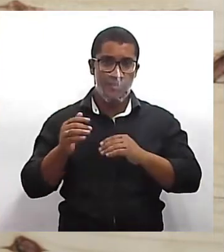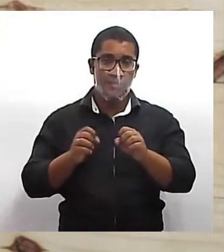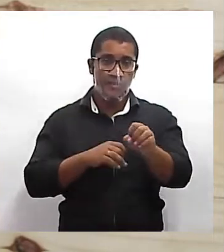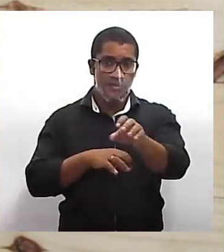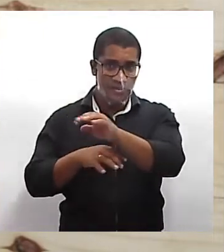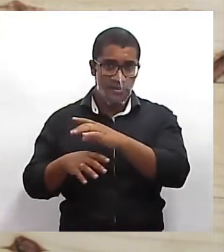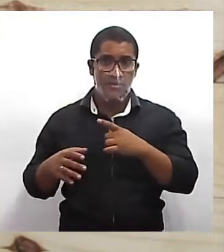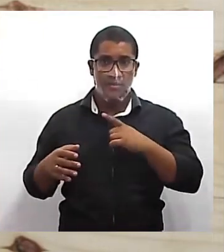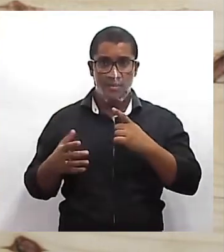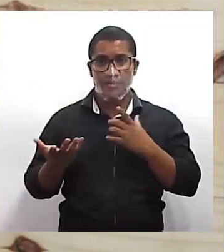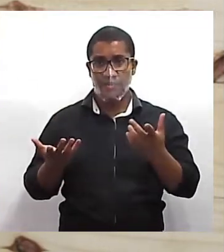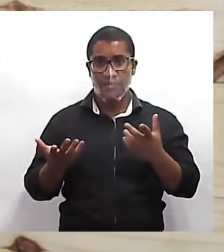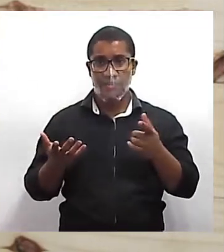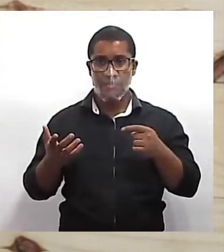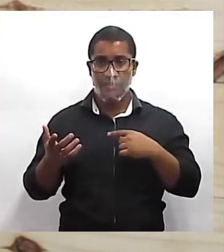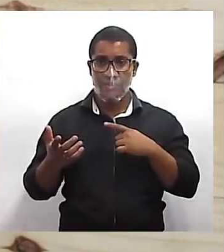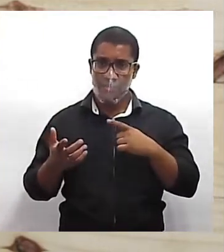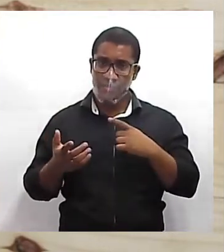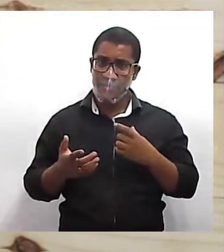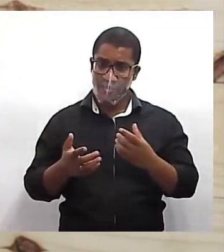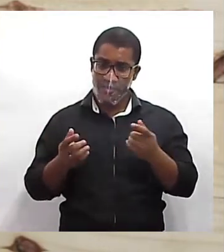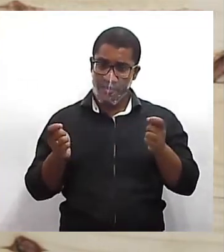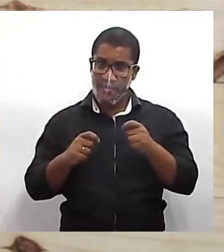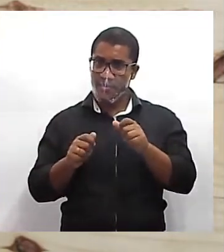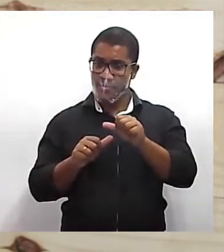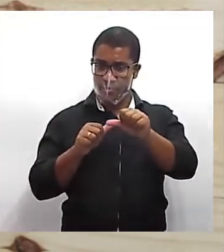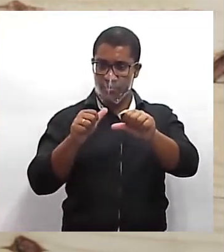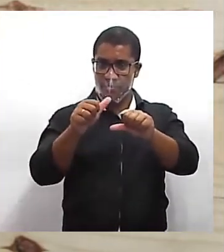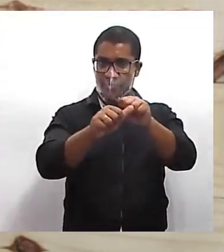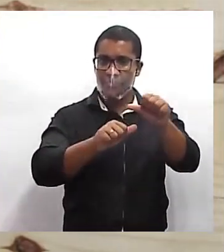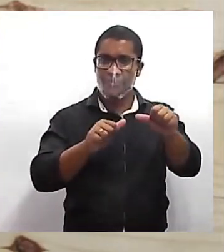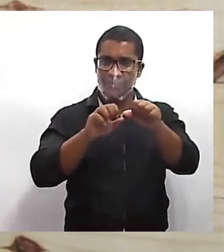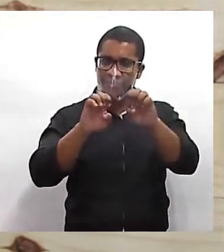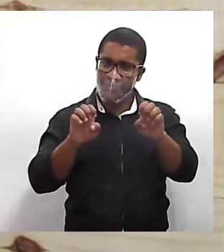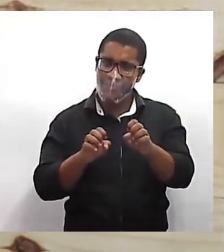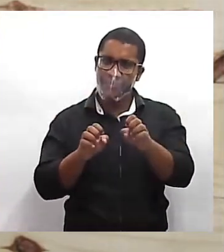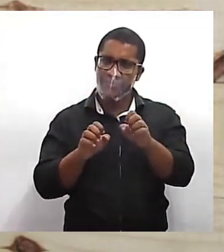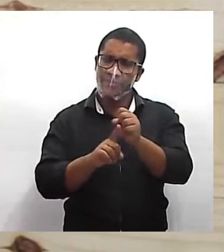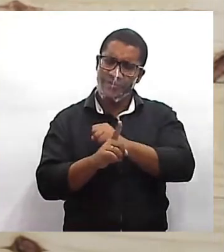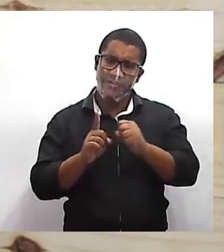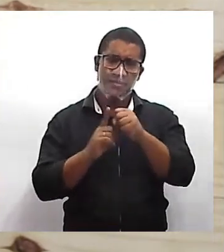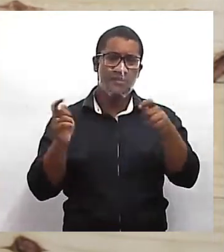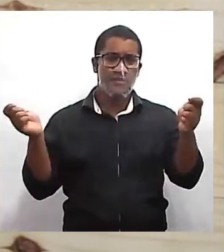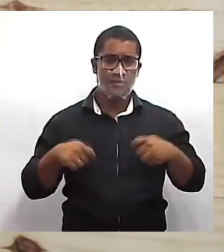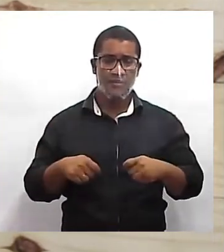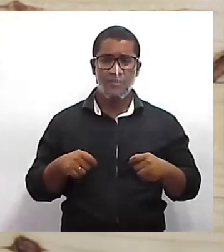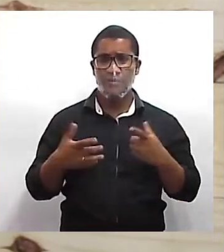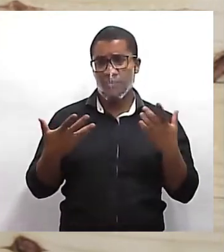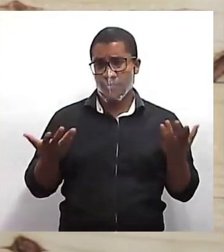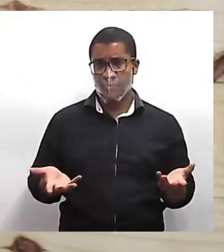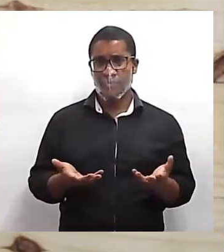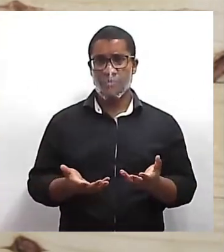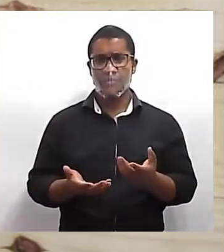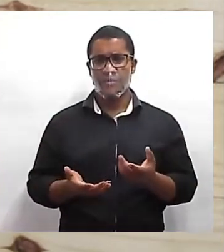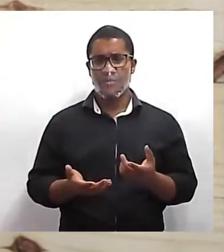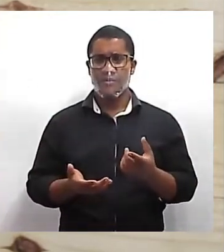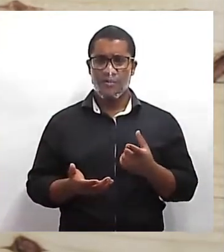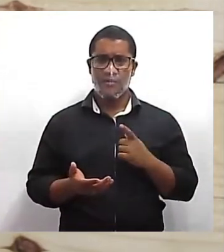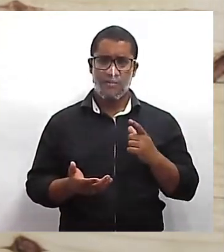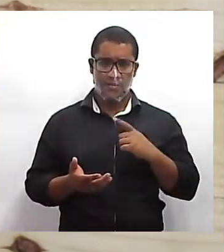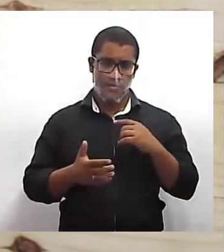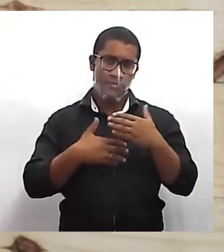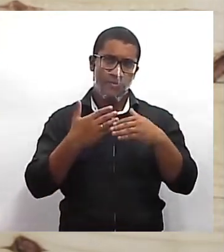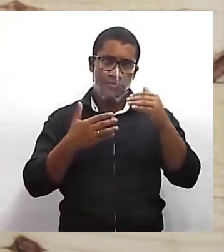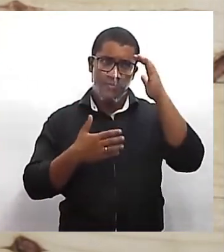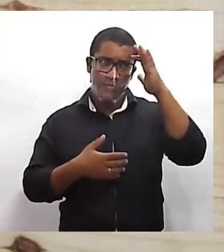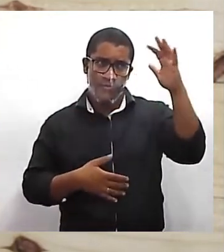de mudança, mas agentes de mudança da estrutura social. Neste sentido, quanto mais for levado a